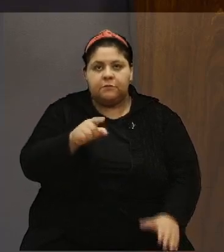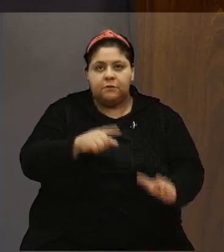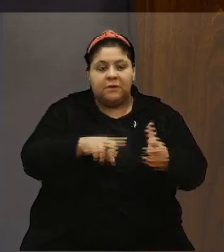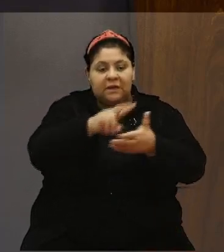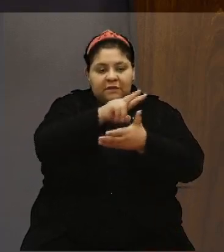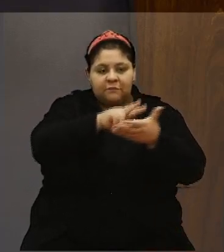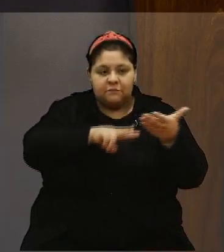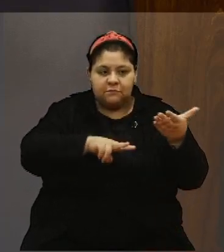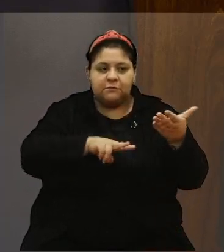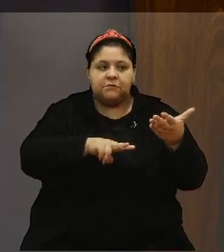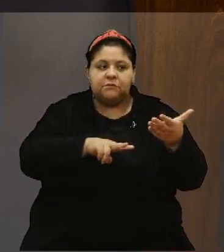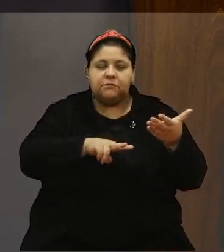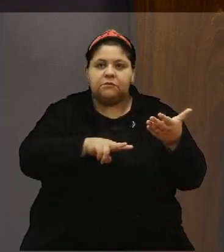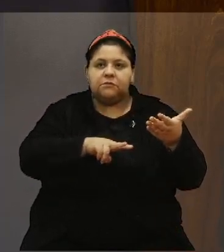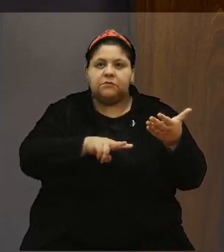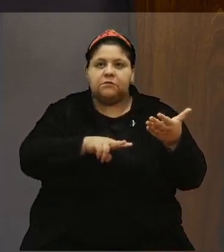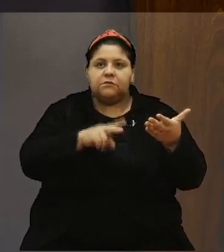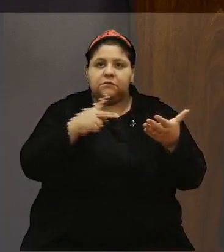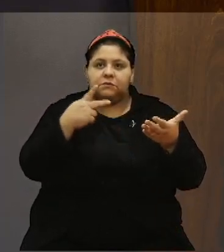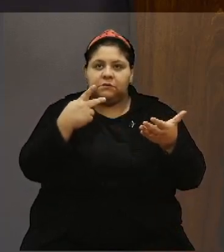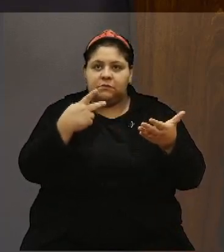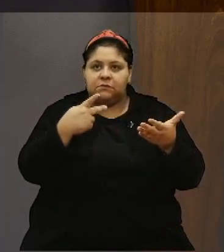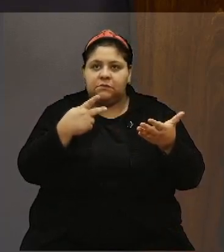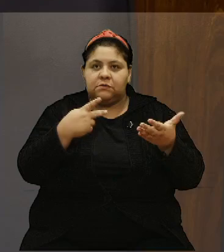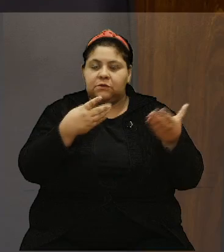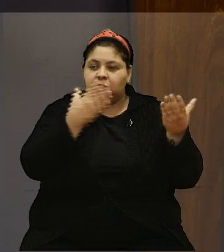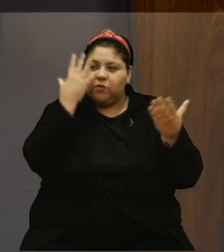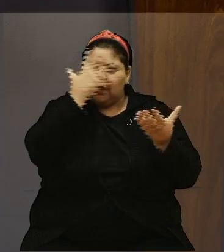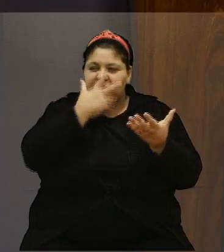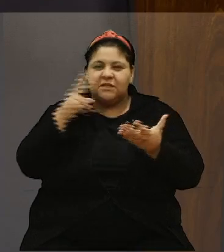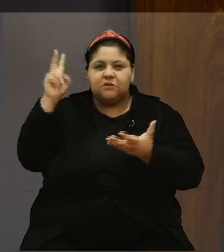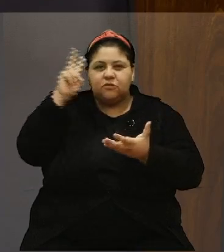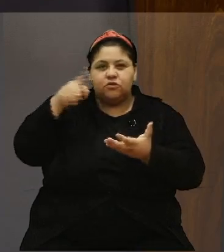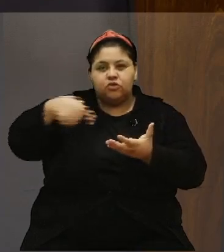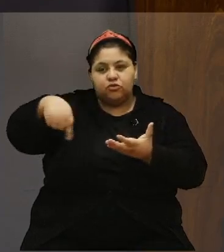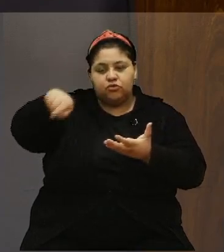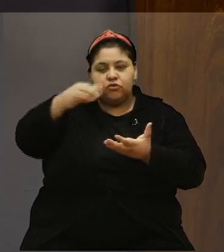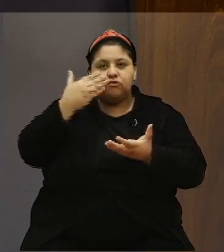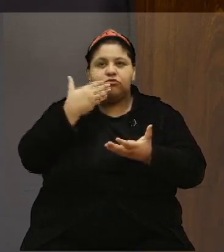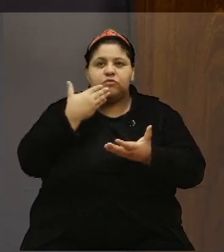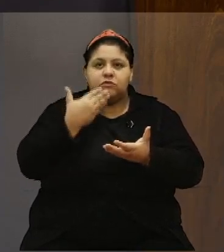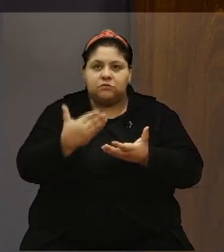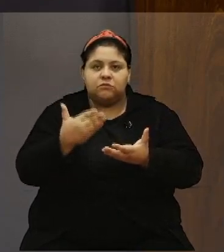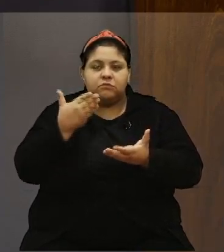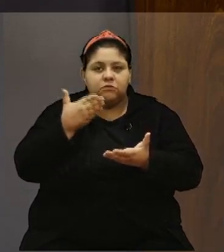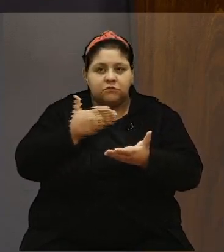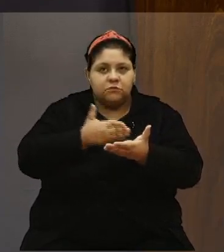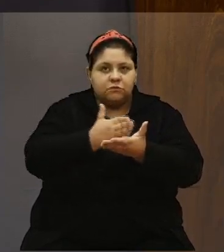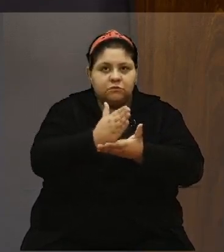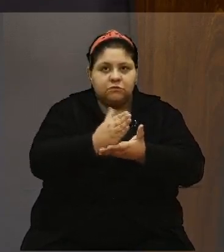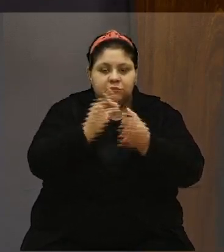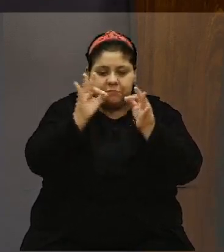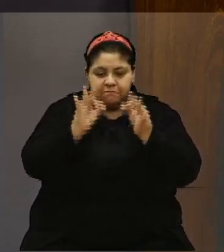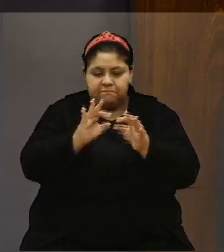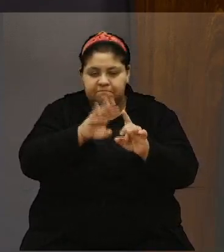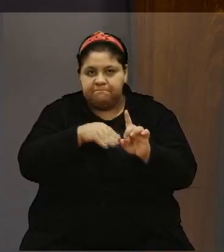leitura da sua ilibada história, que nós solicitamos a aprovação dessa justa